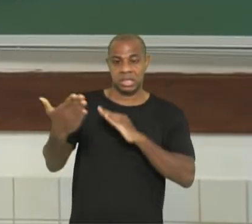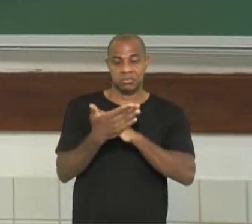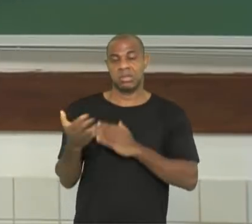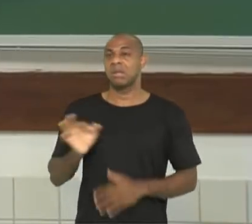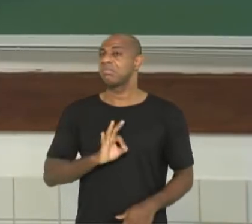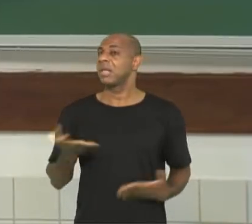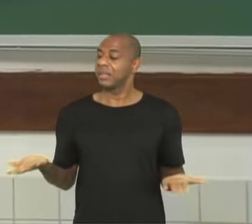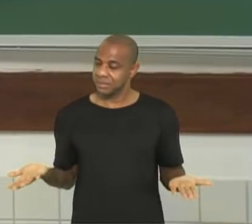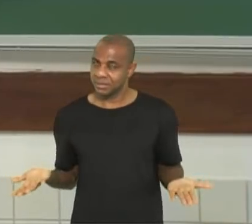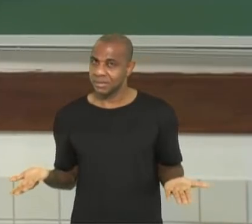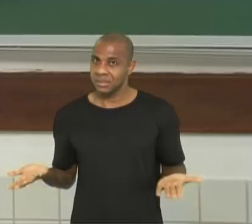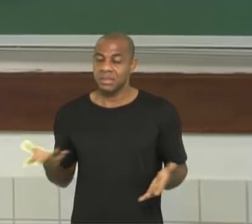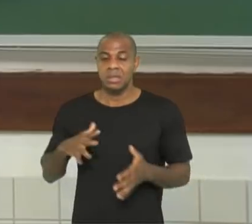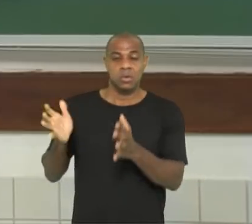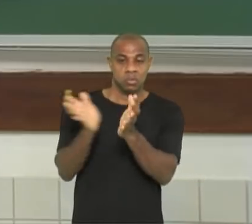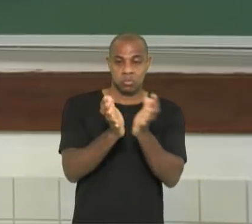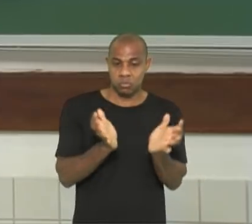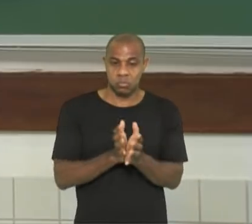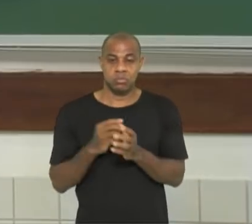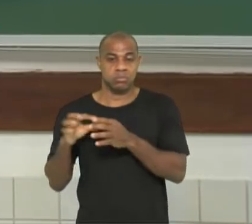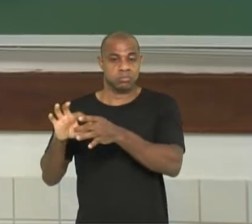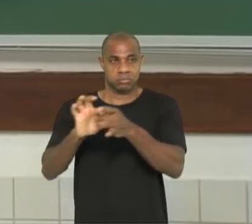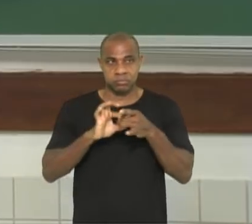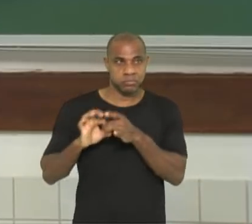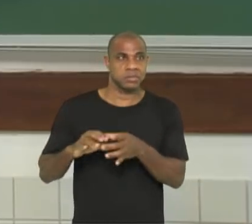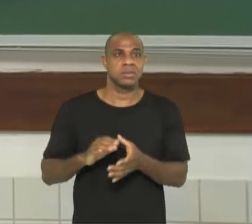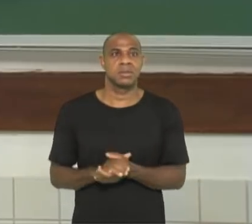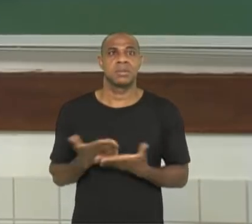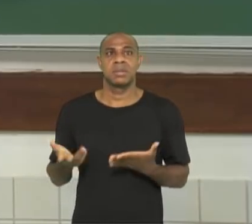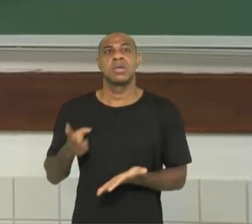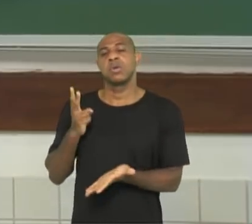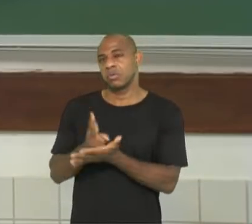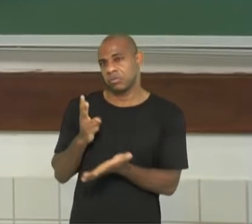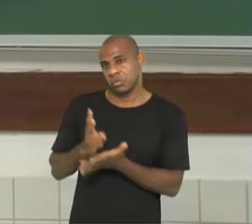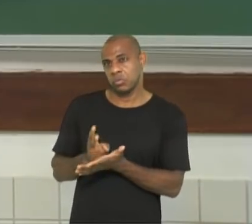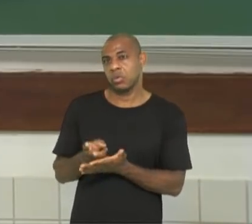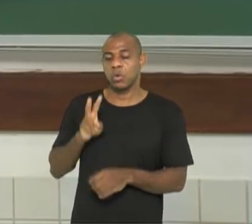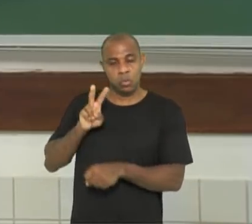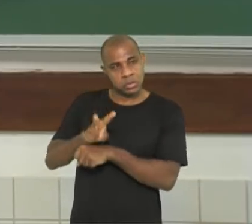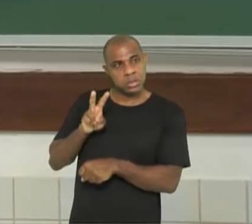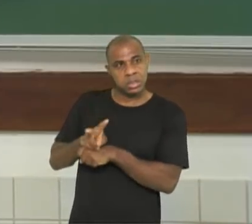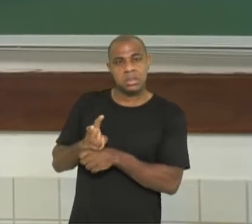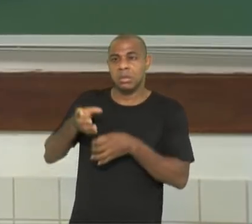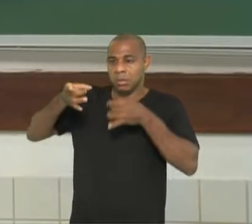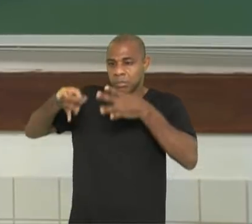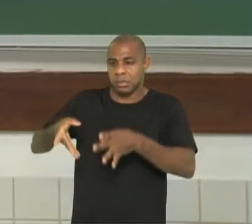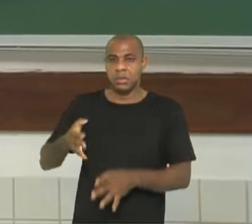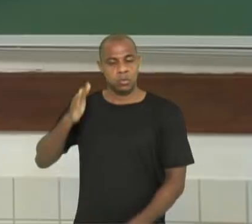mundo. Somos uma equipe muito boa. Take care, continuem se cuidando. Não